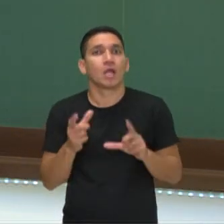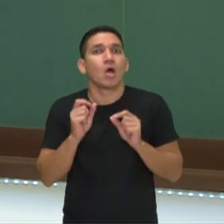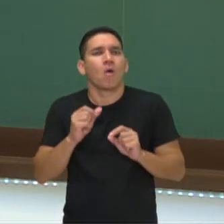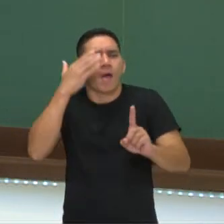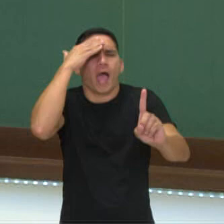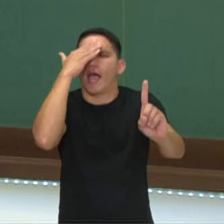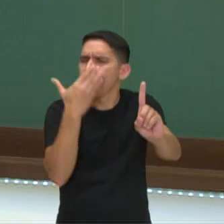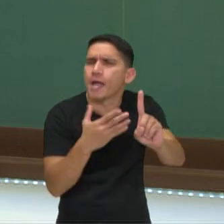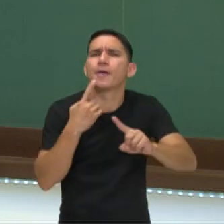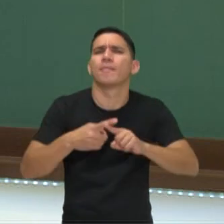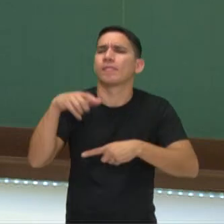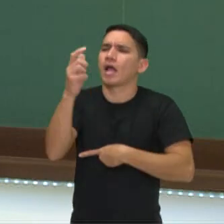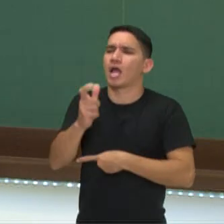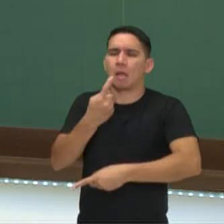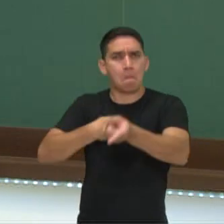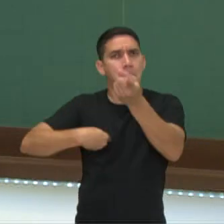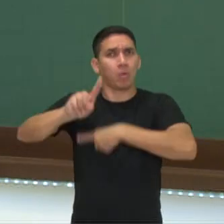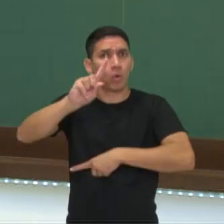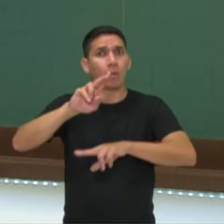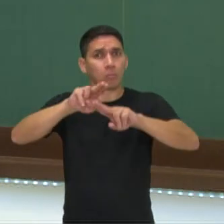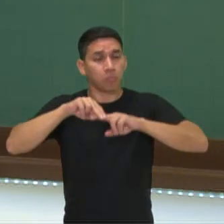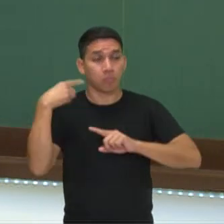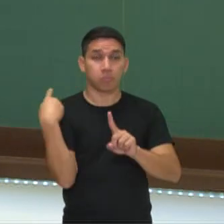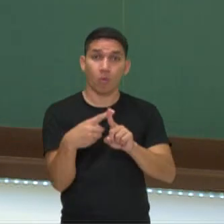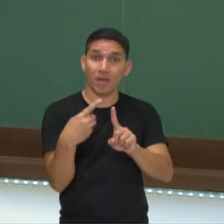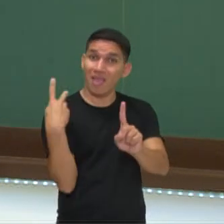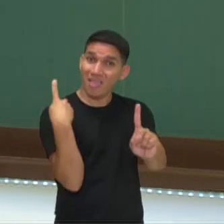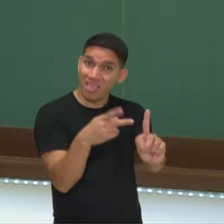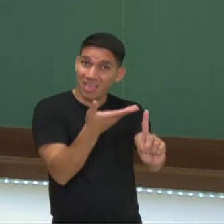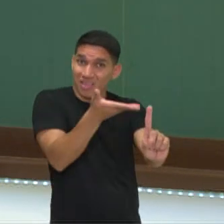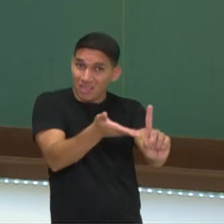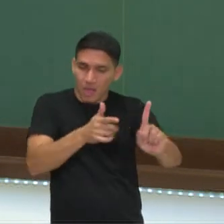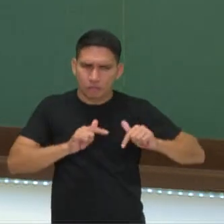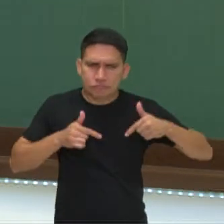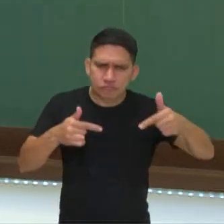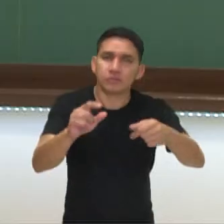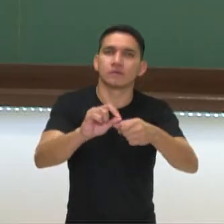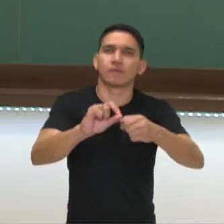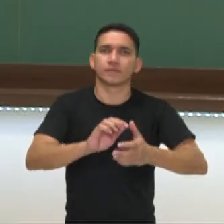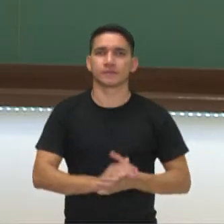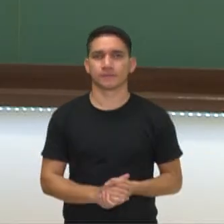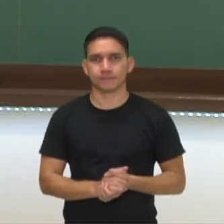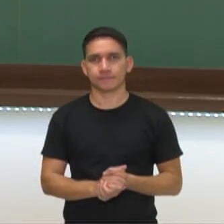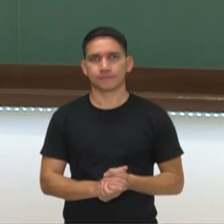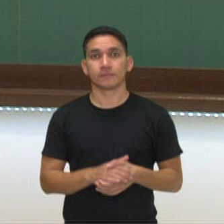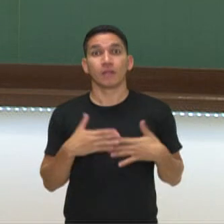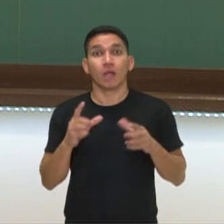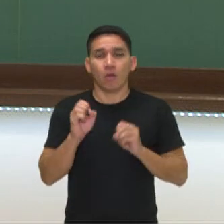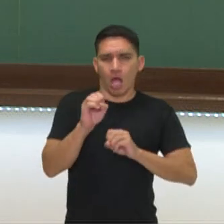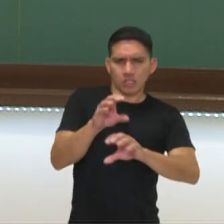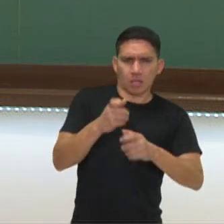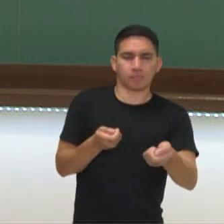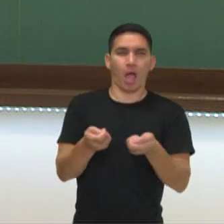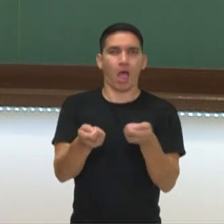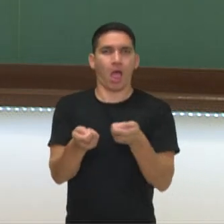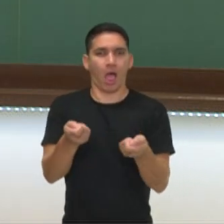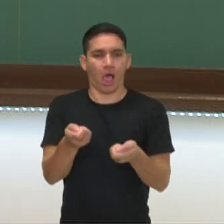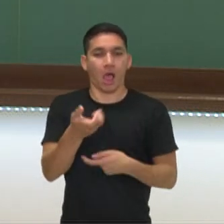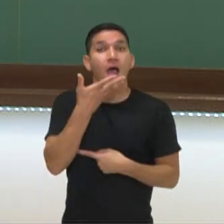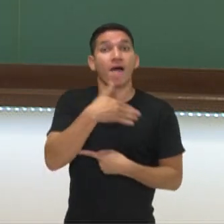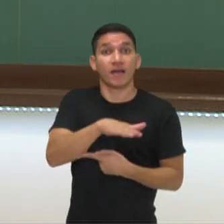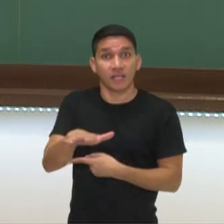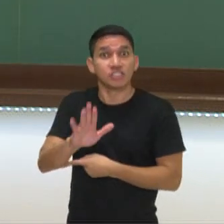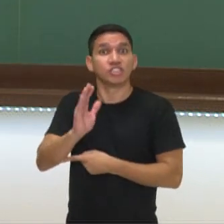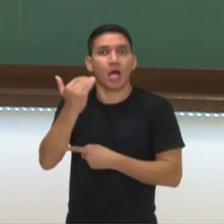agradecer pela Itália ser grande, isso se deve a ele, ao trabalho que ele realiza. Então, é uma educação dirigida, as crianças crescerem com